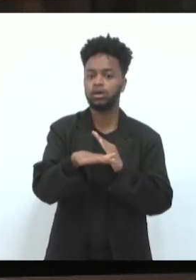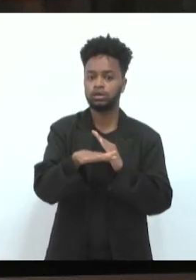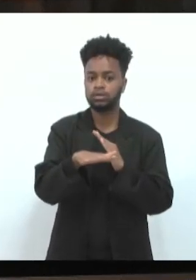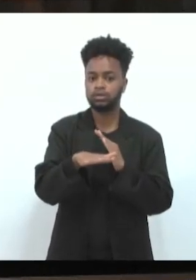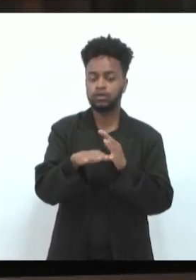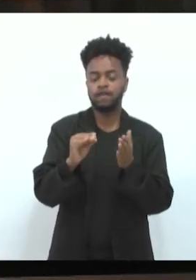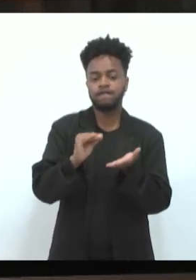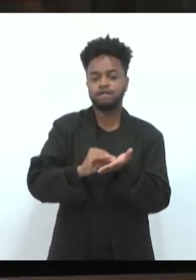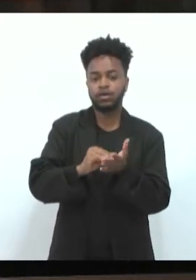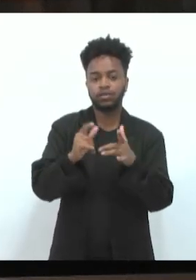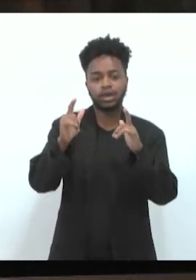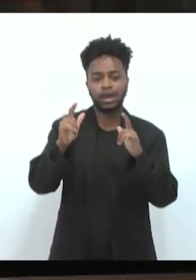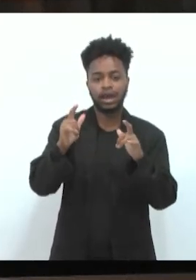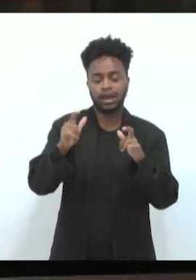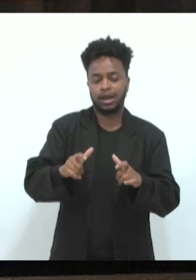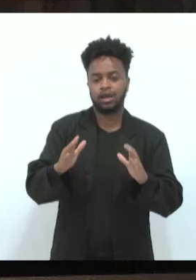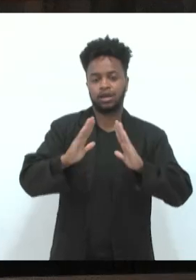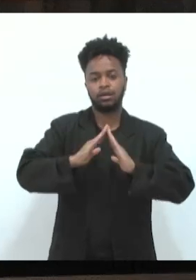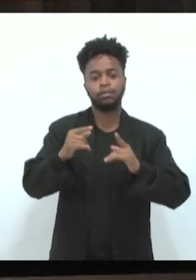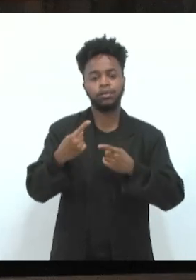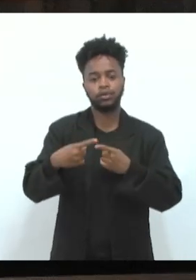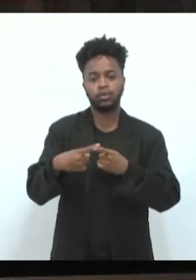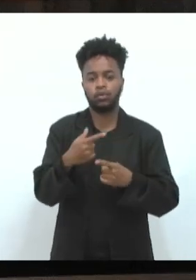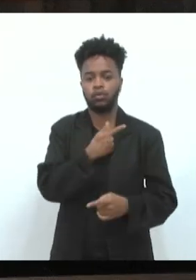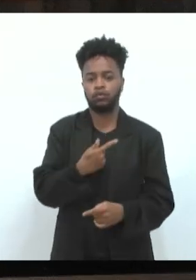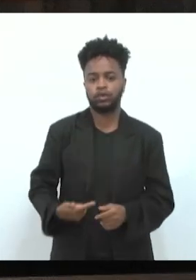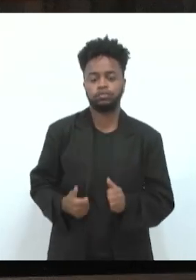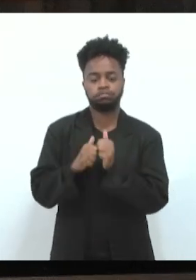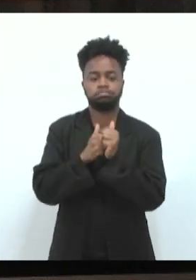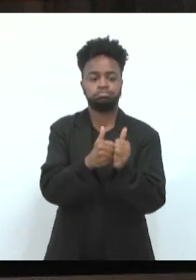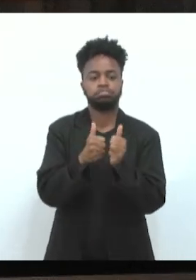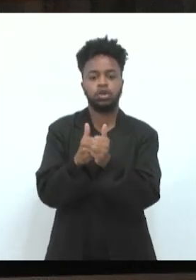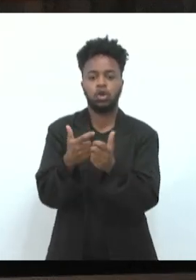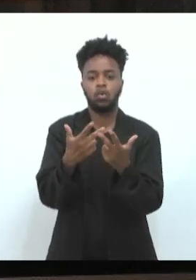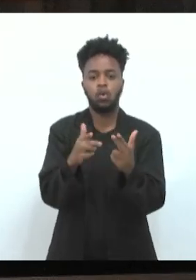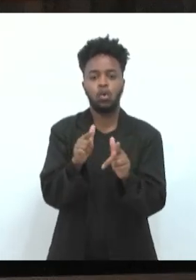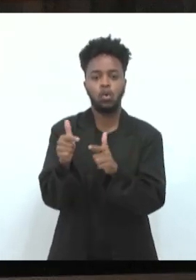falta de moradia porque o atual governo segue o que os outros fizeram,